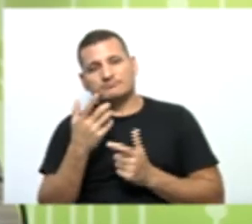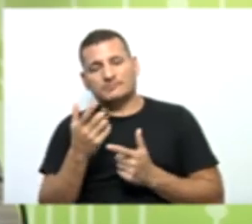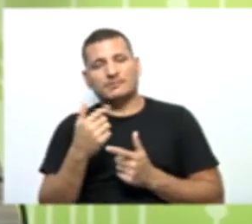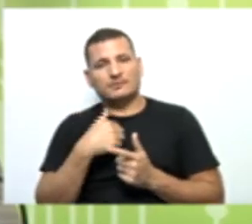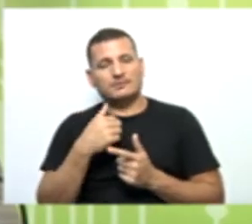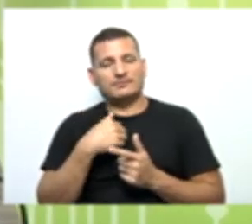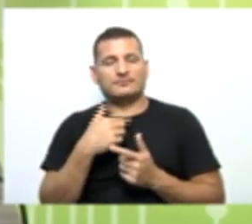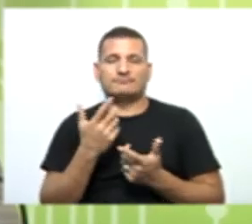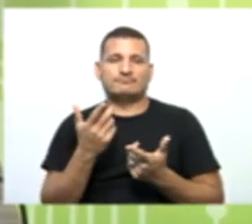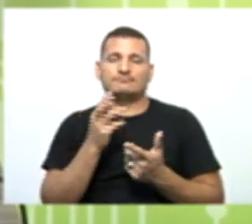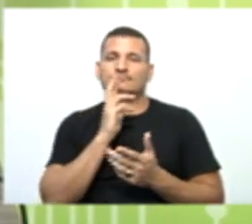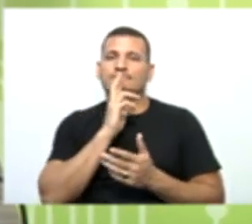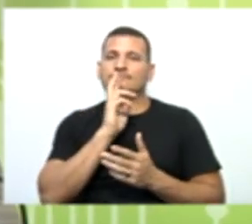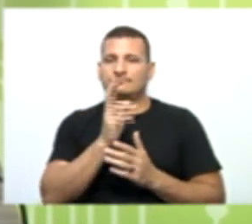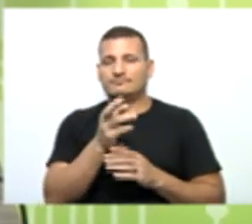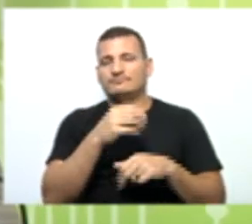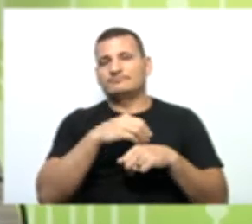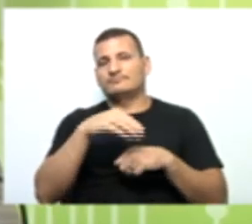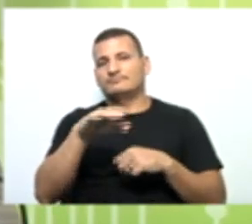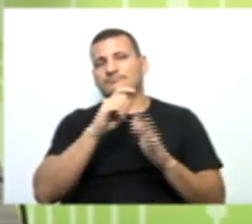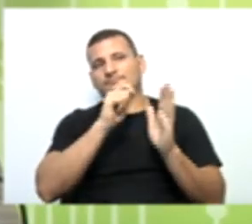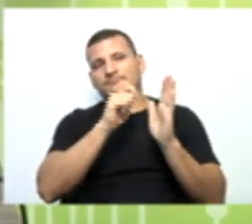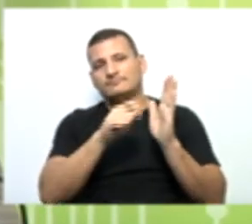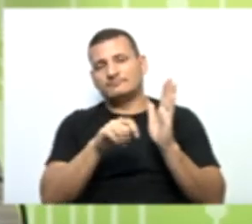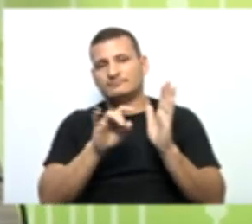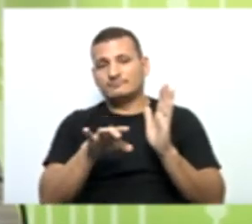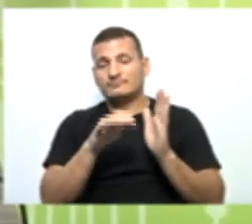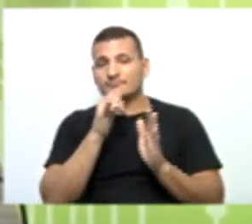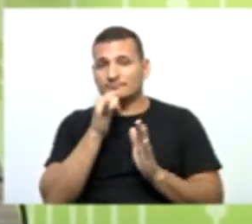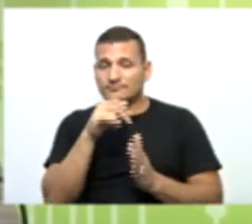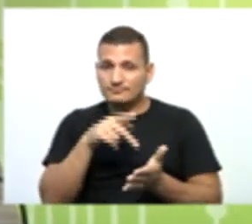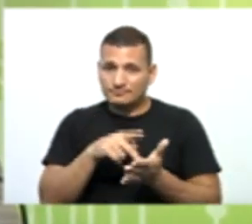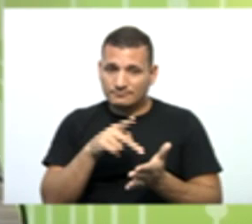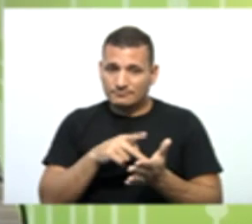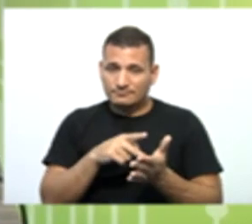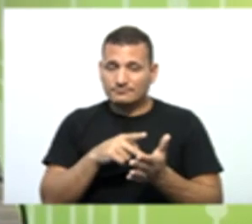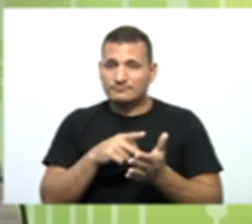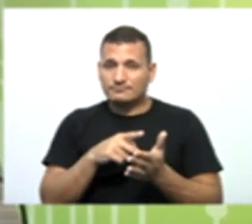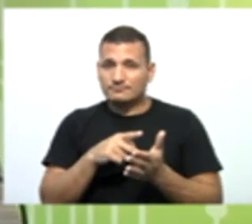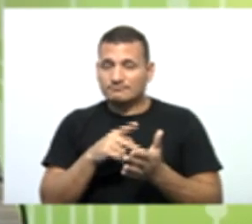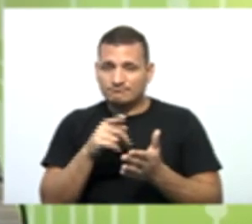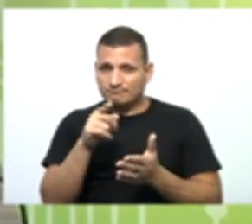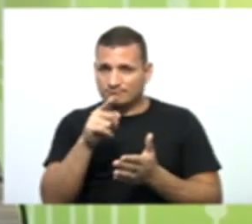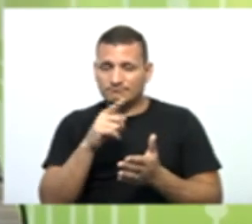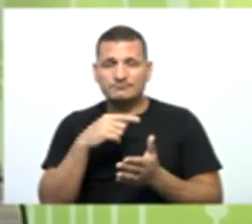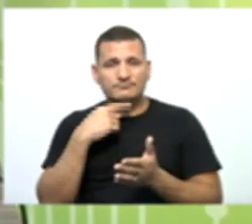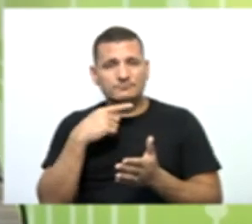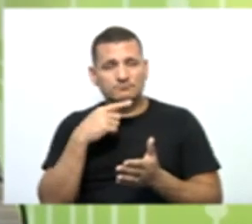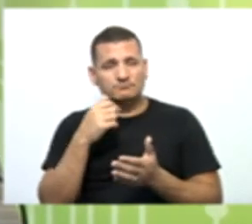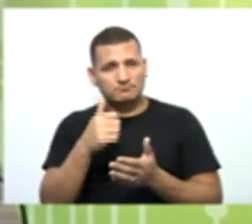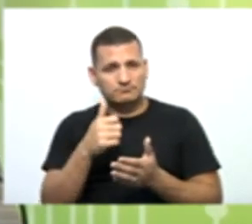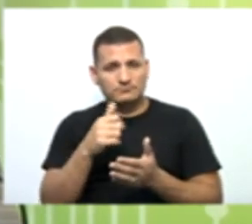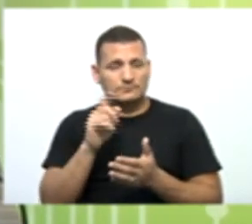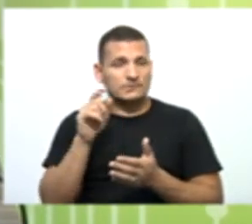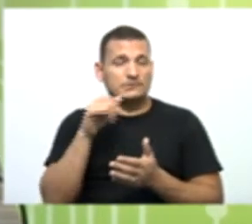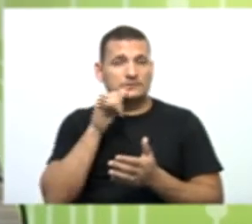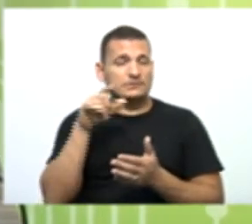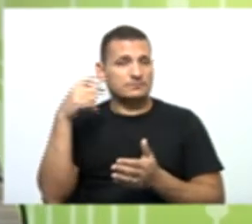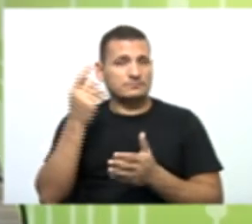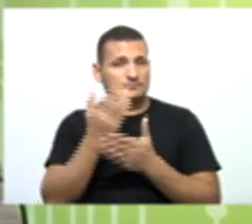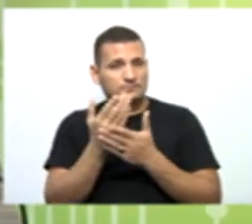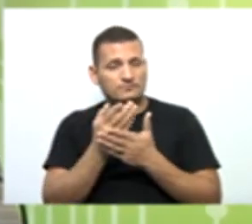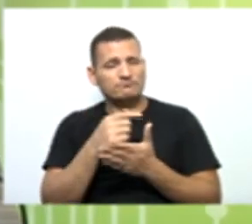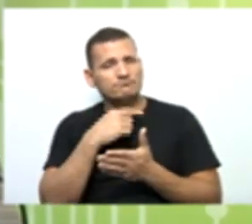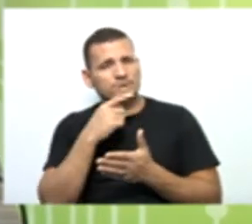e acabei passando no quadro. Se alguém realmente viu que tinha essa dúvida, na próxima aula, se surgir alguma